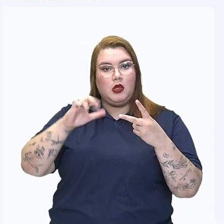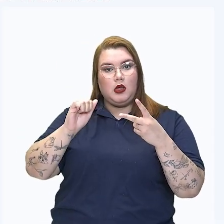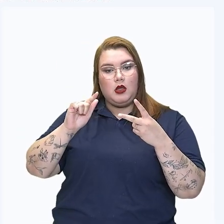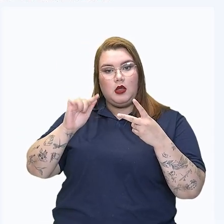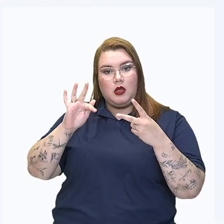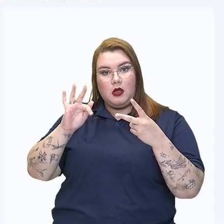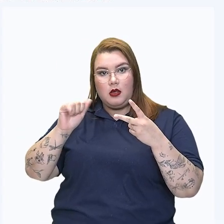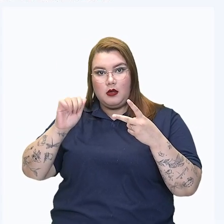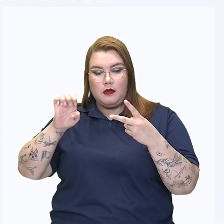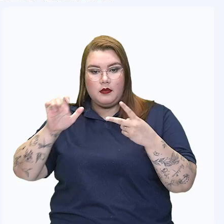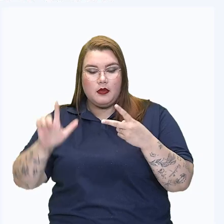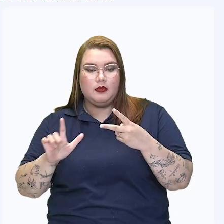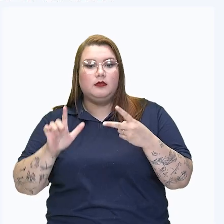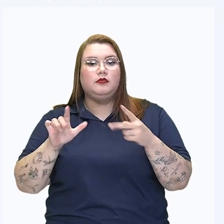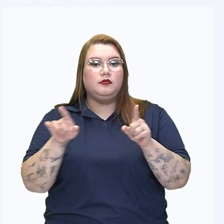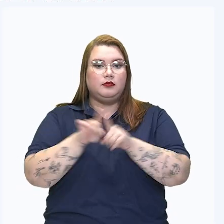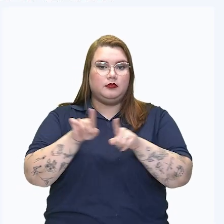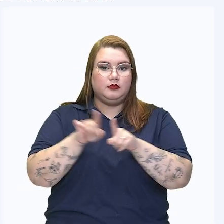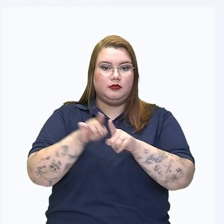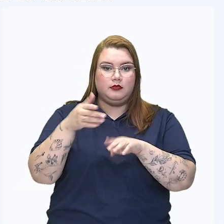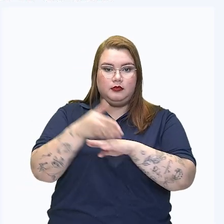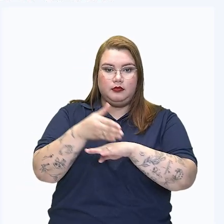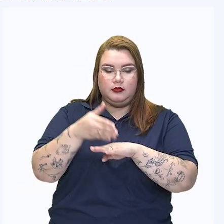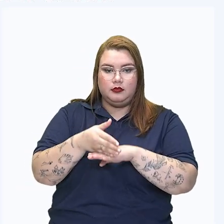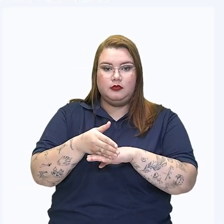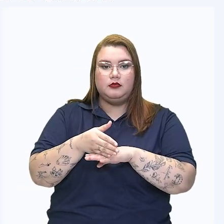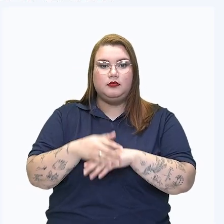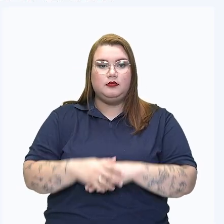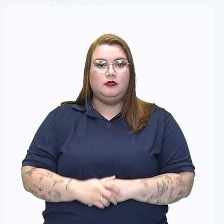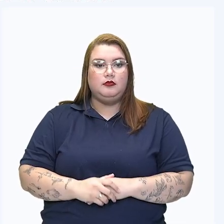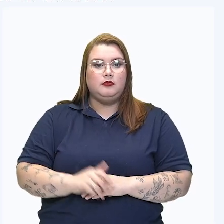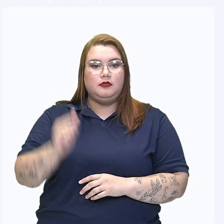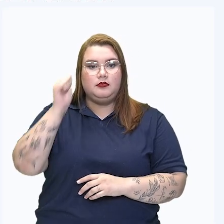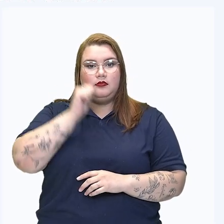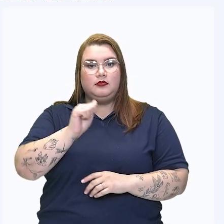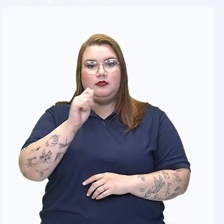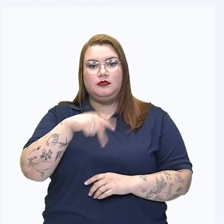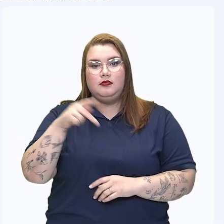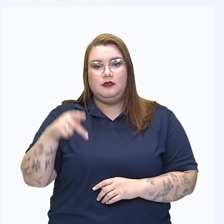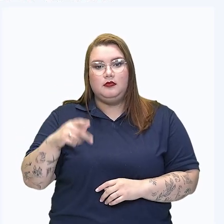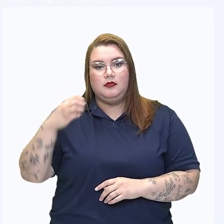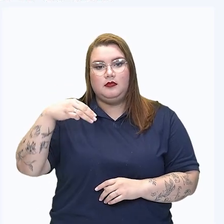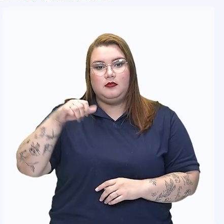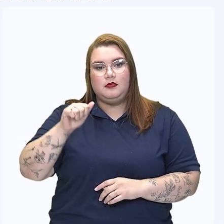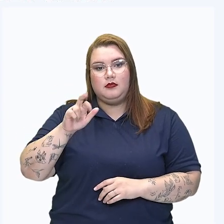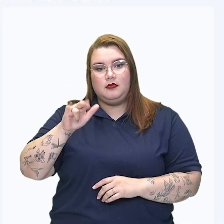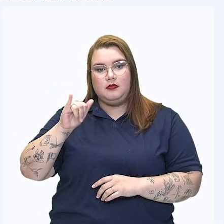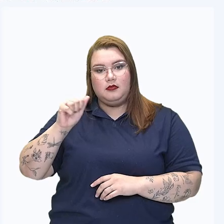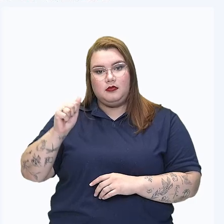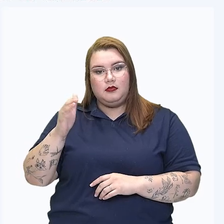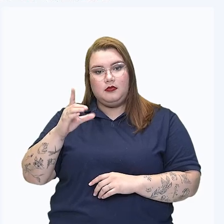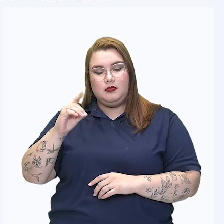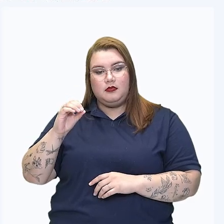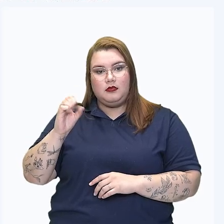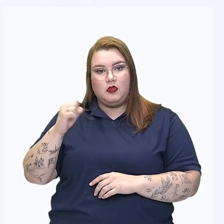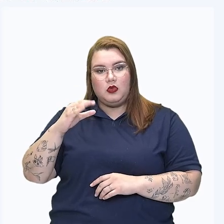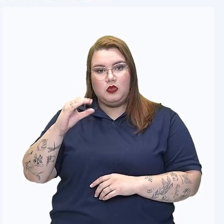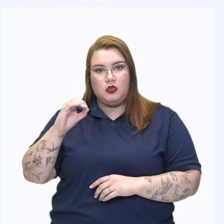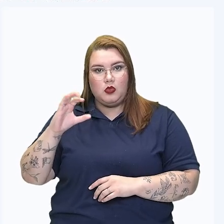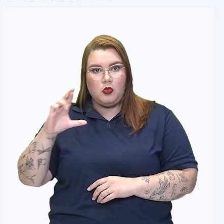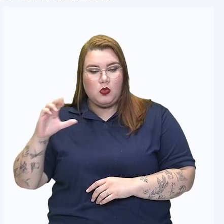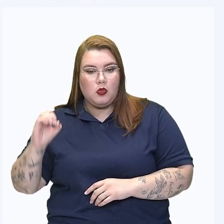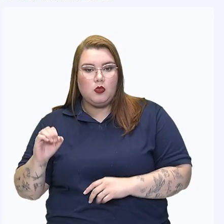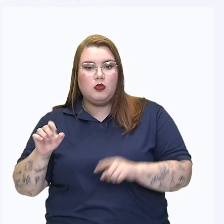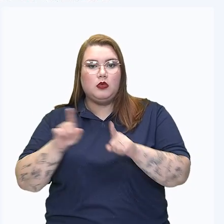eu, Rafael Alexandre Assis Soares, também estou no grupo. A gente está também com a professora Socorro, que está